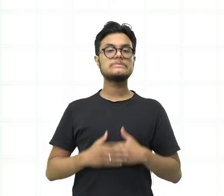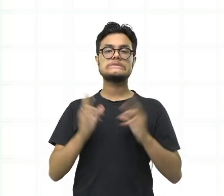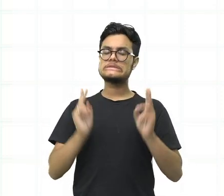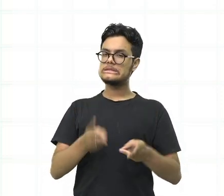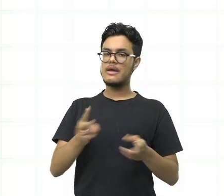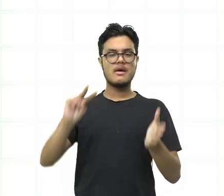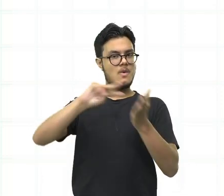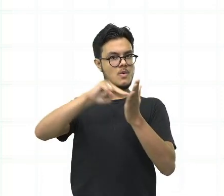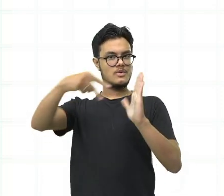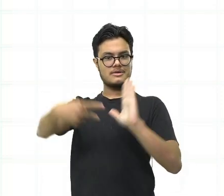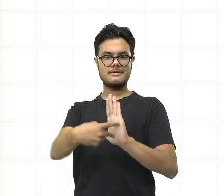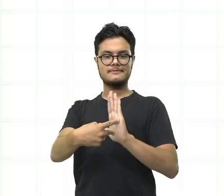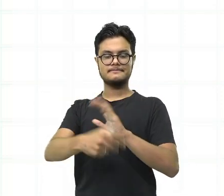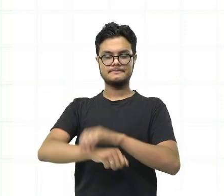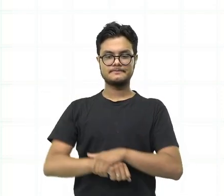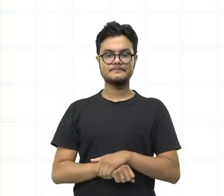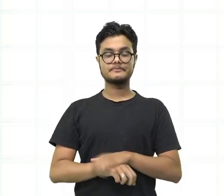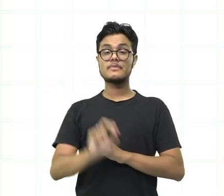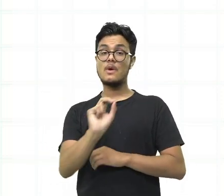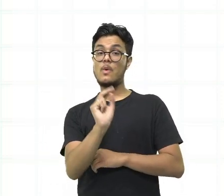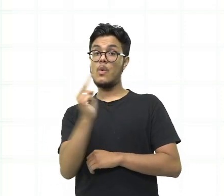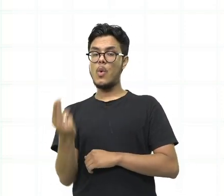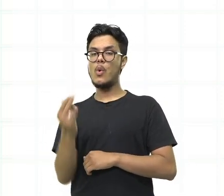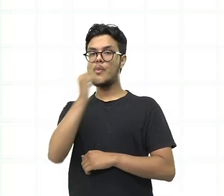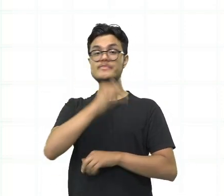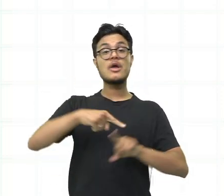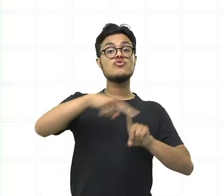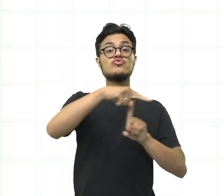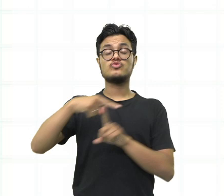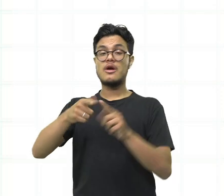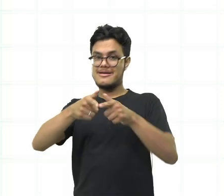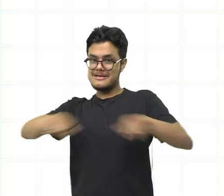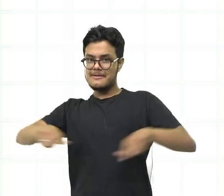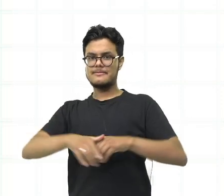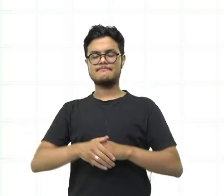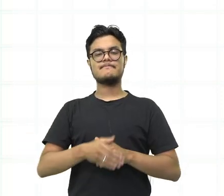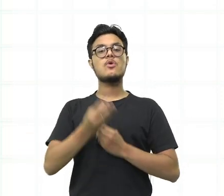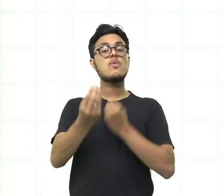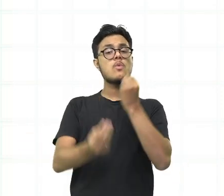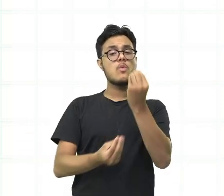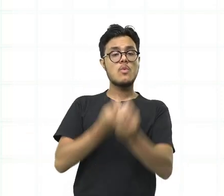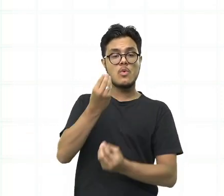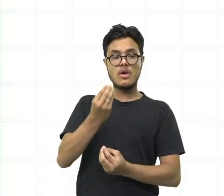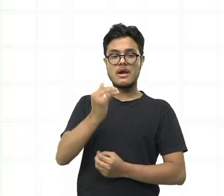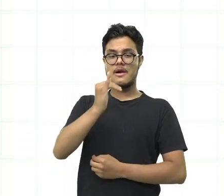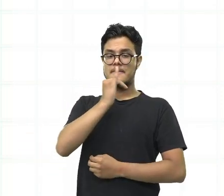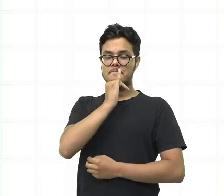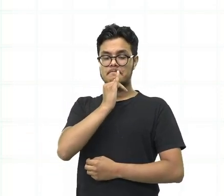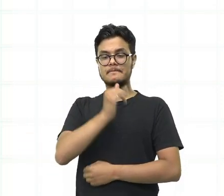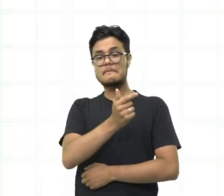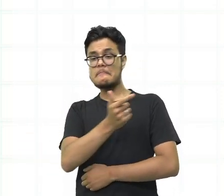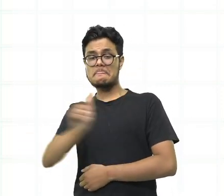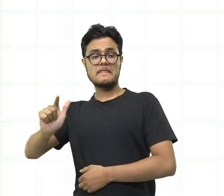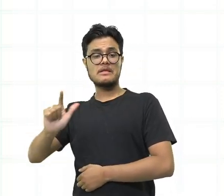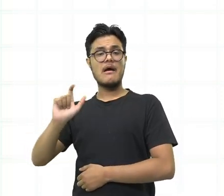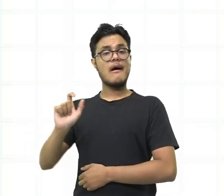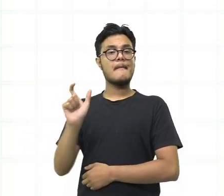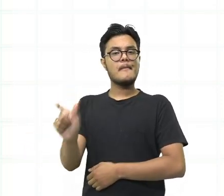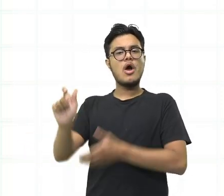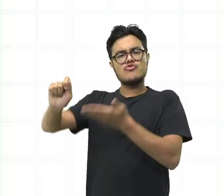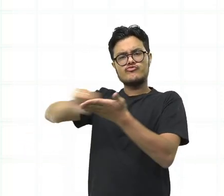Sentido. Ou classe gramatical, que lhe é comum, não havendo alteração na